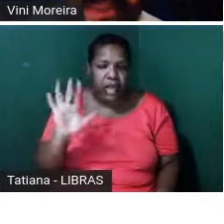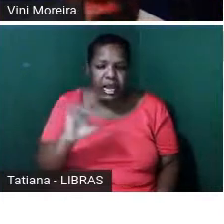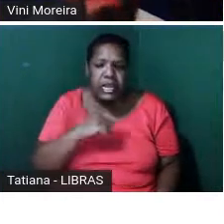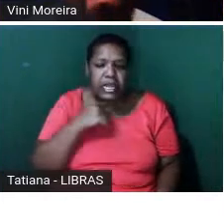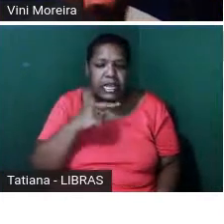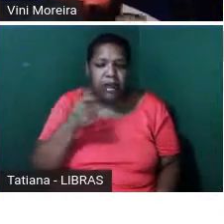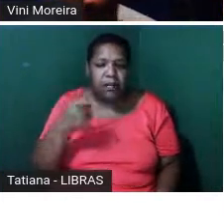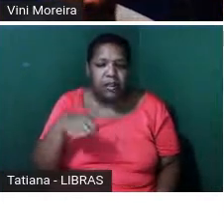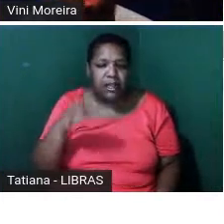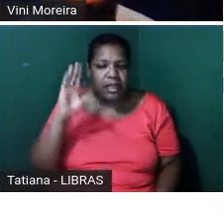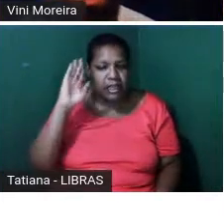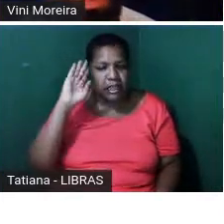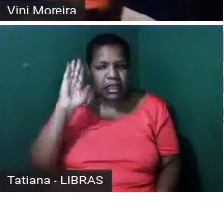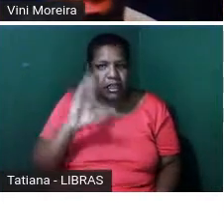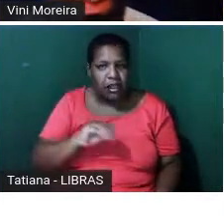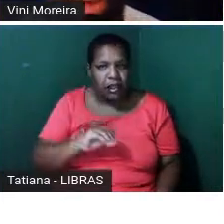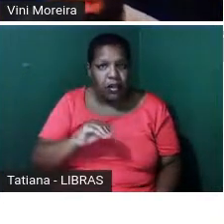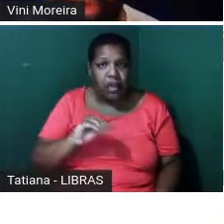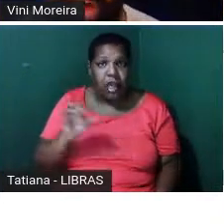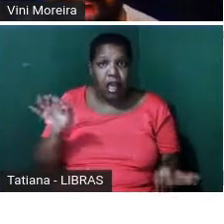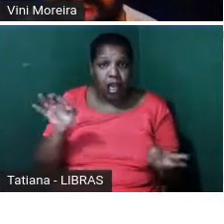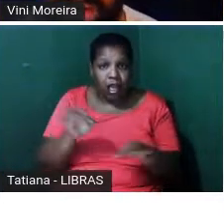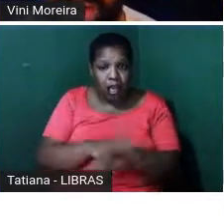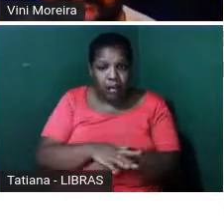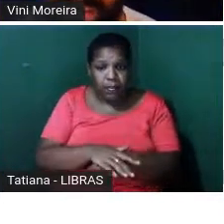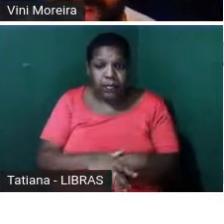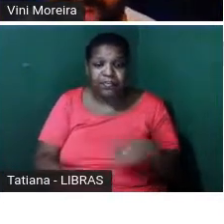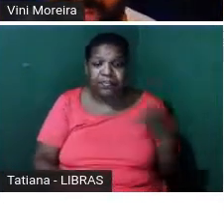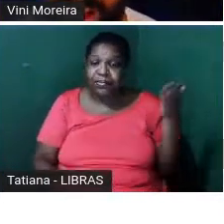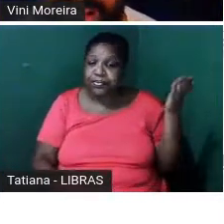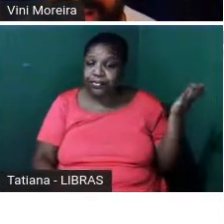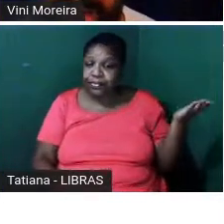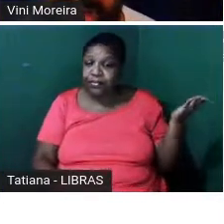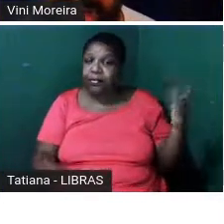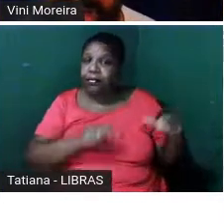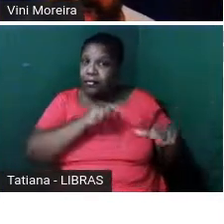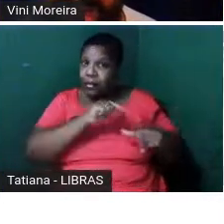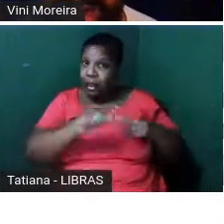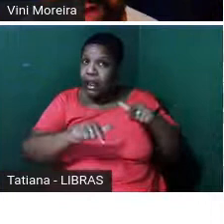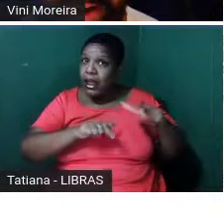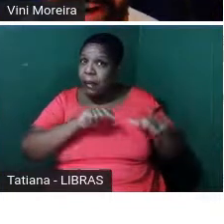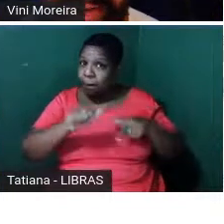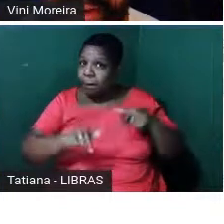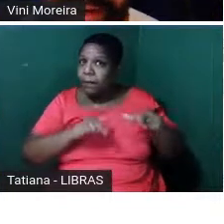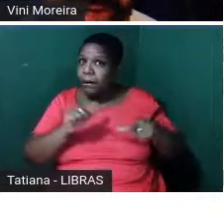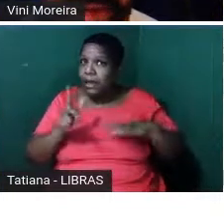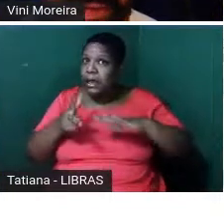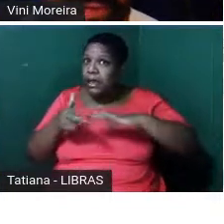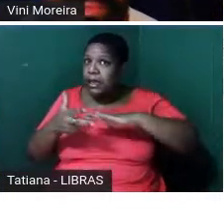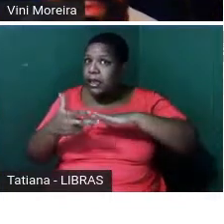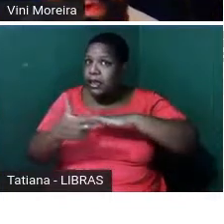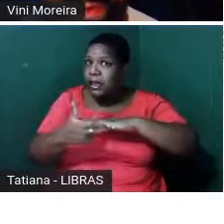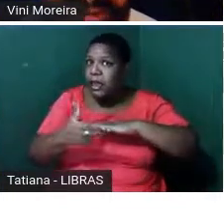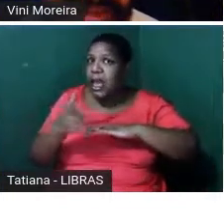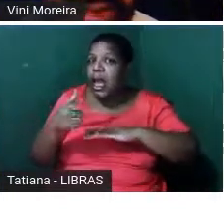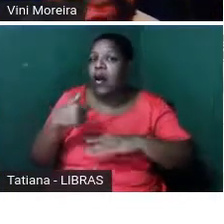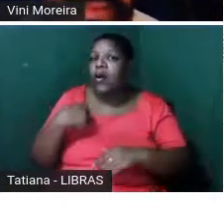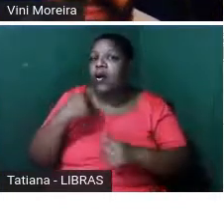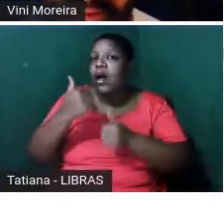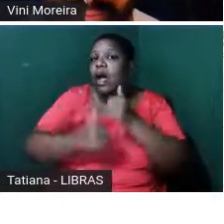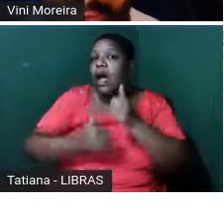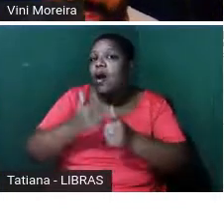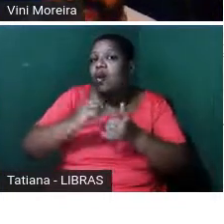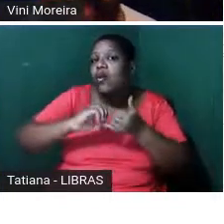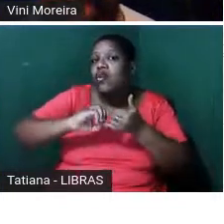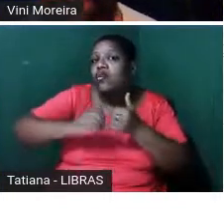hoje e termina o seu raciocínio isso aqui quando a gente começa a trabalhar com edição mas se o nosso arroz com feijão a